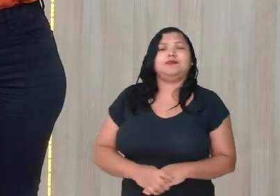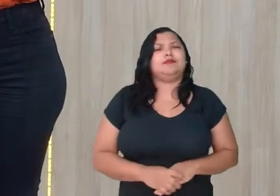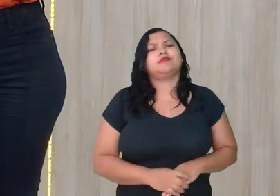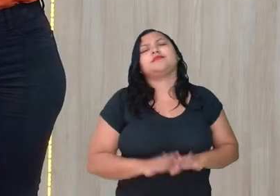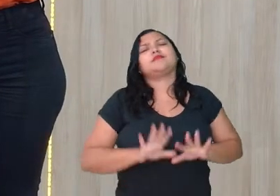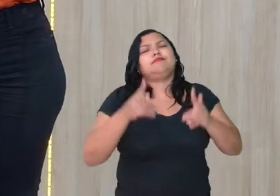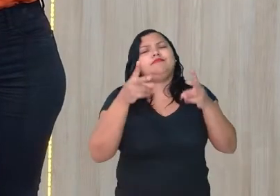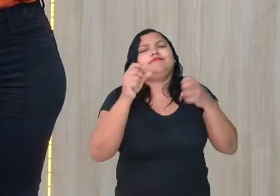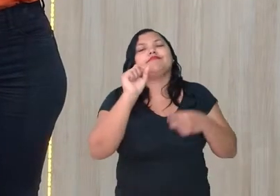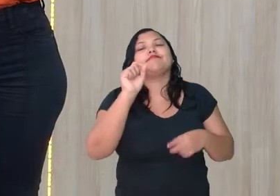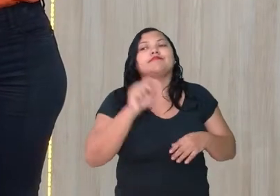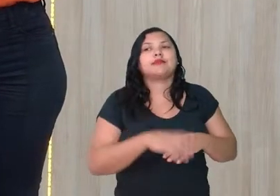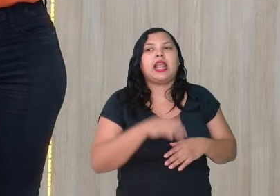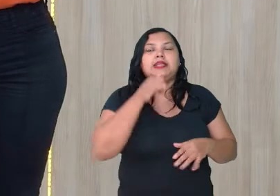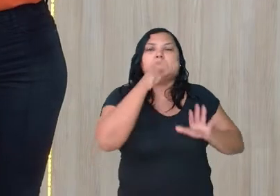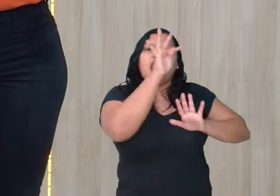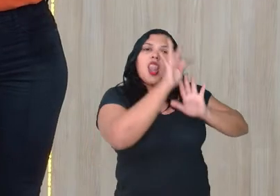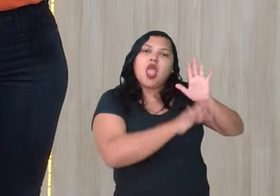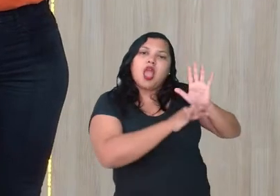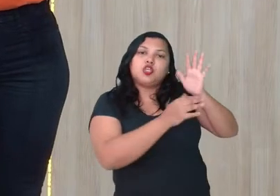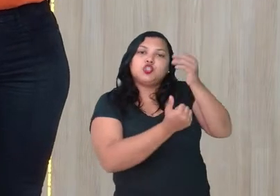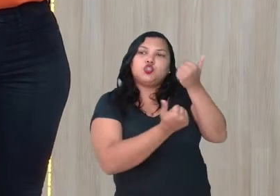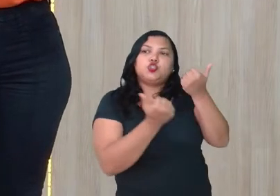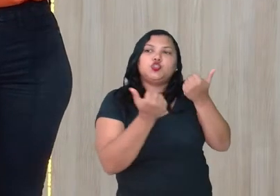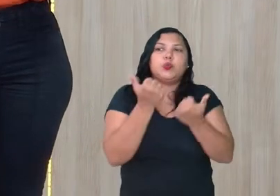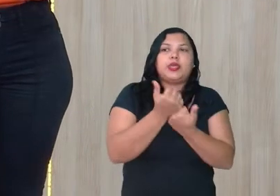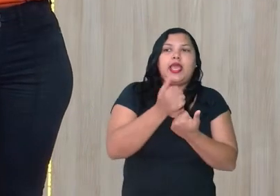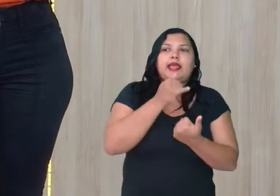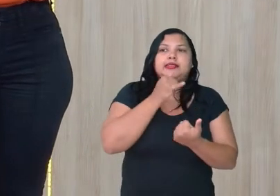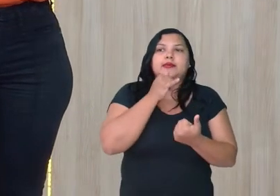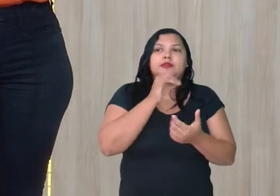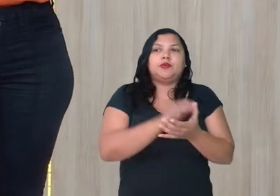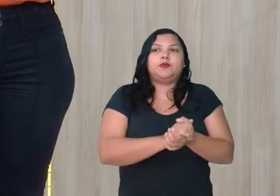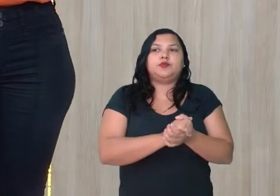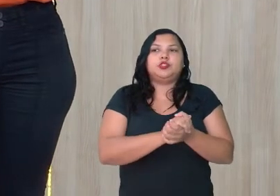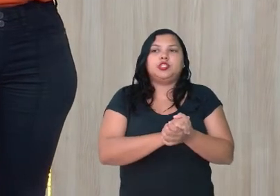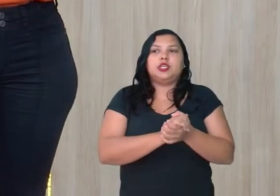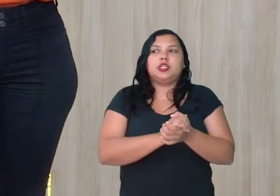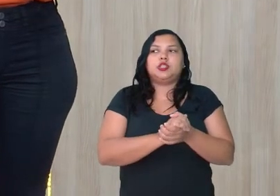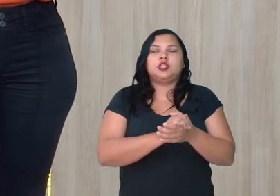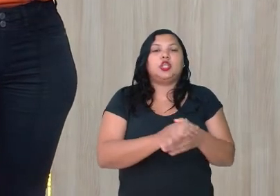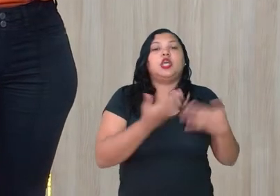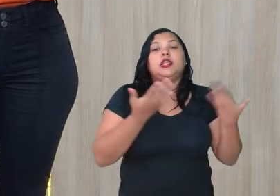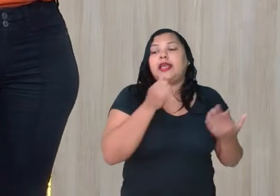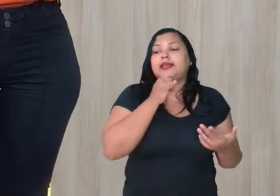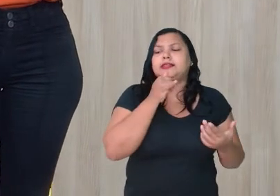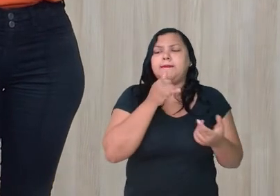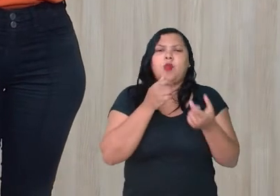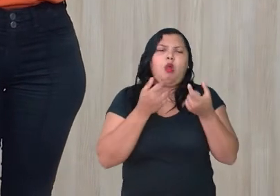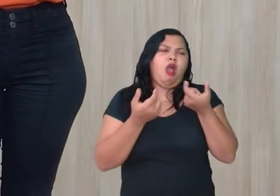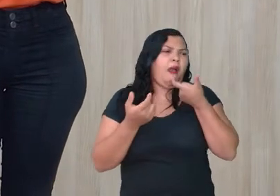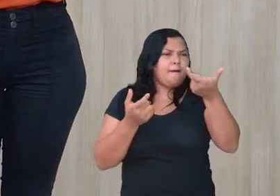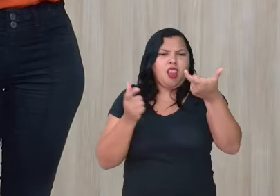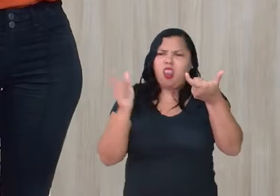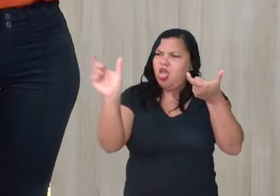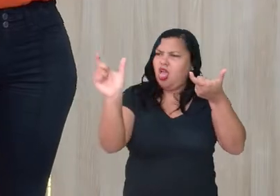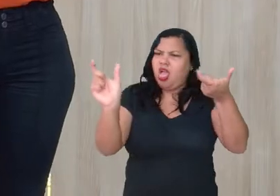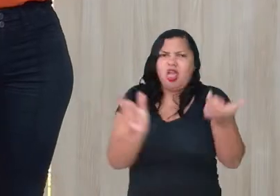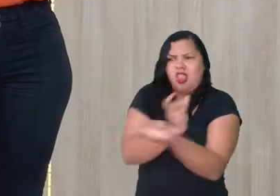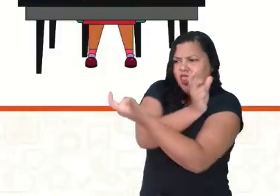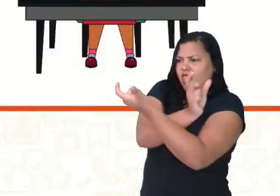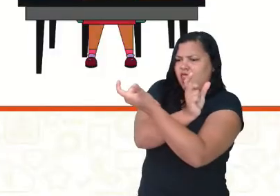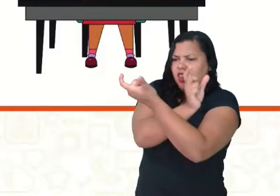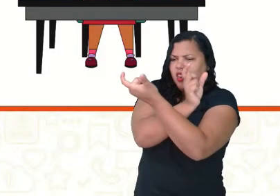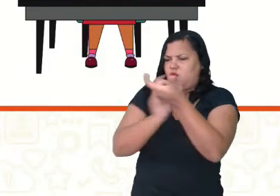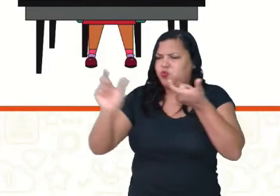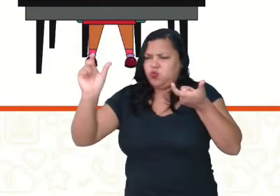muito nesses textos as substituições, né? Substituição, e aí a gente vê na escrita no